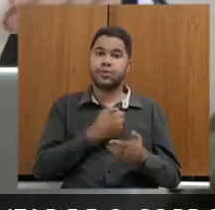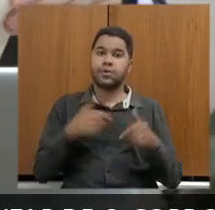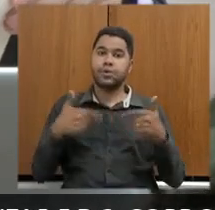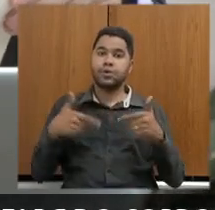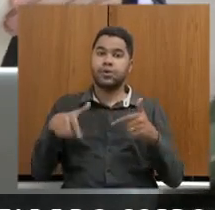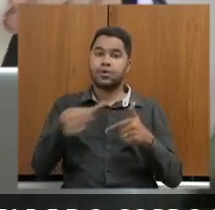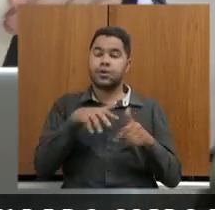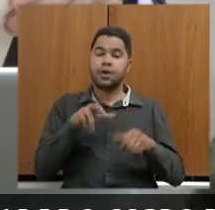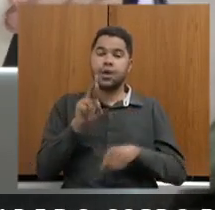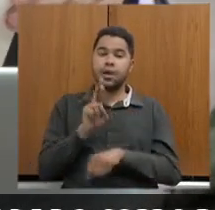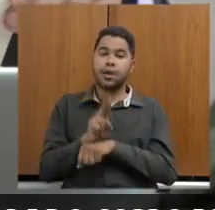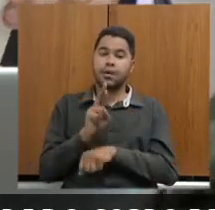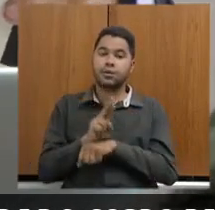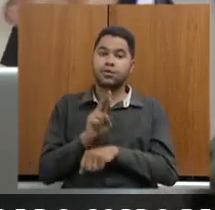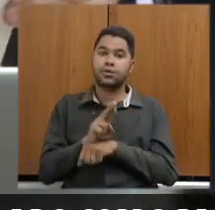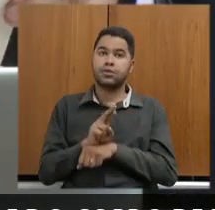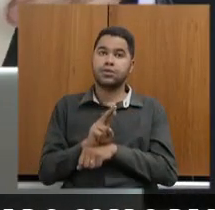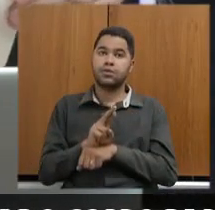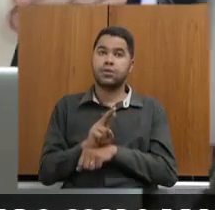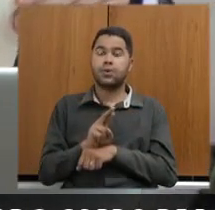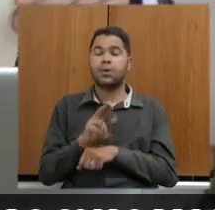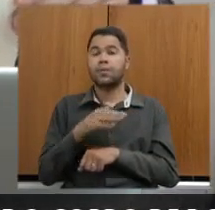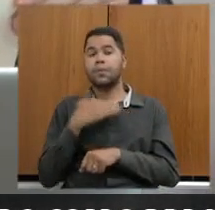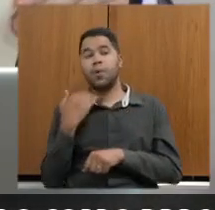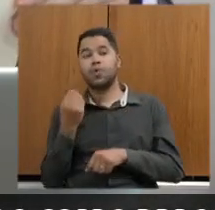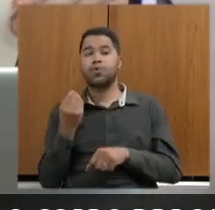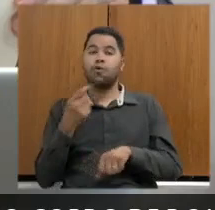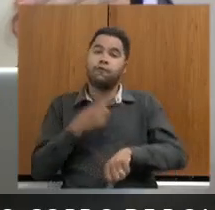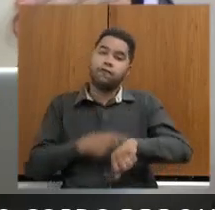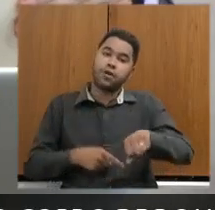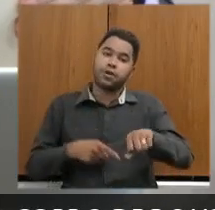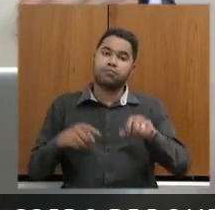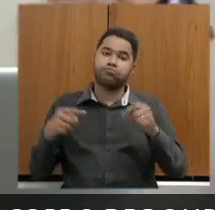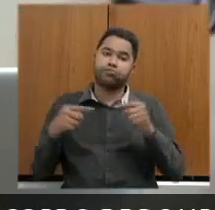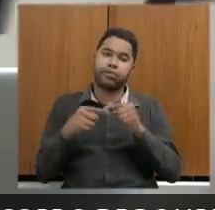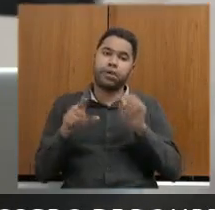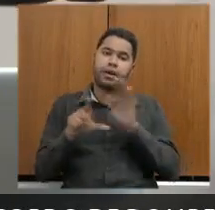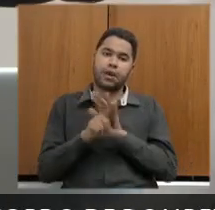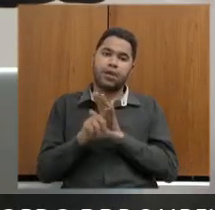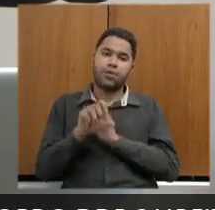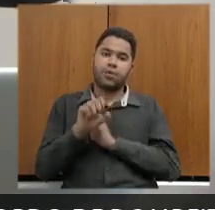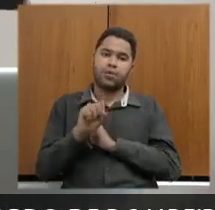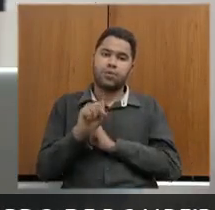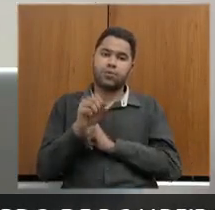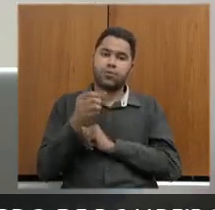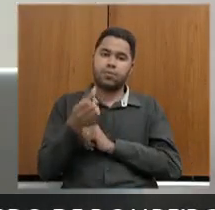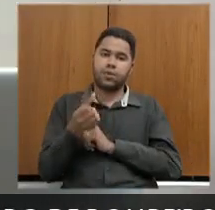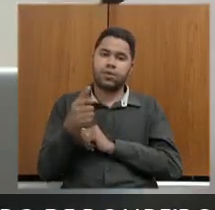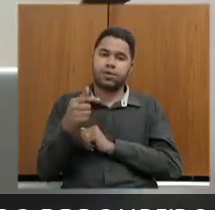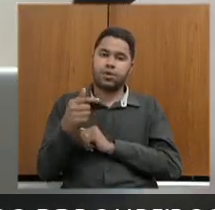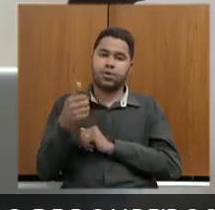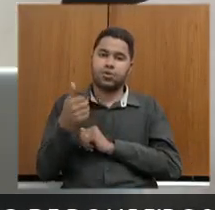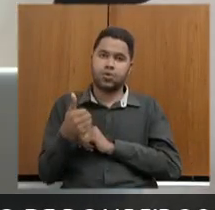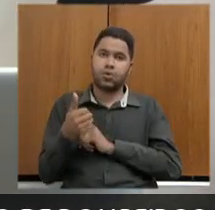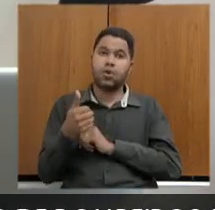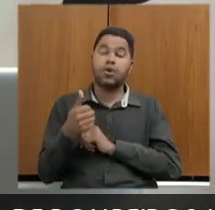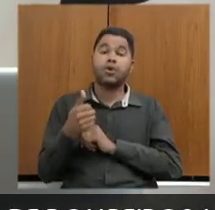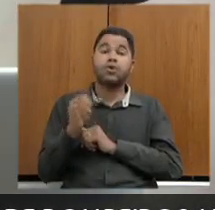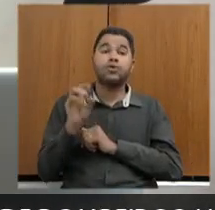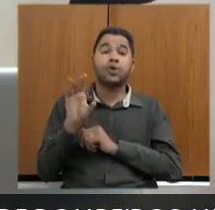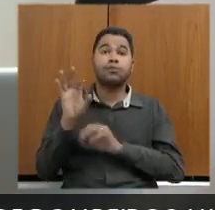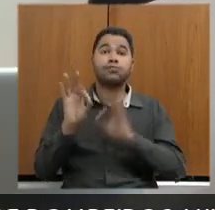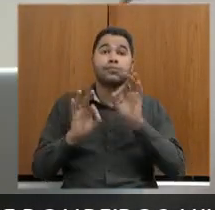servidores da reserva mortos ou feridos conforme prevê a lei 23871 apenas corrigir aqui viu